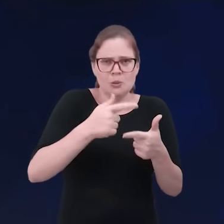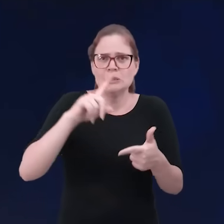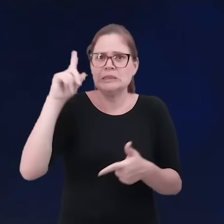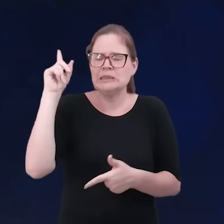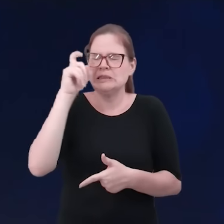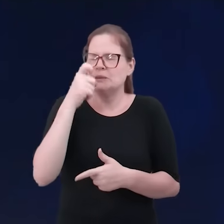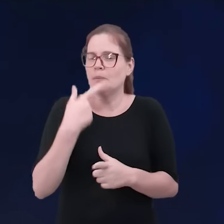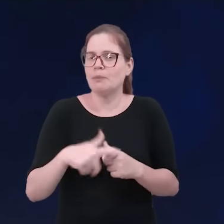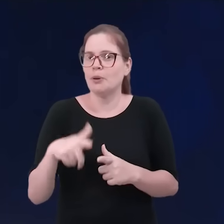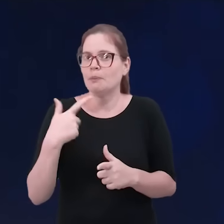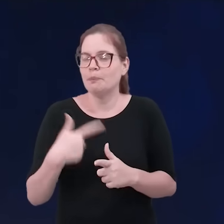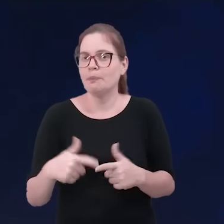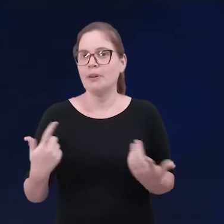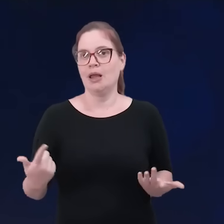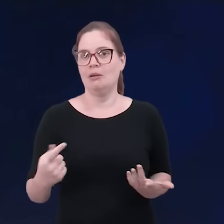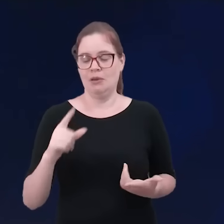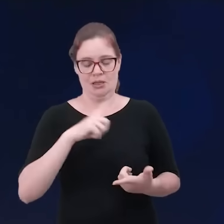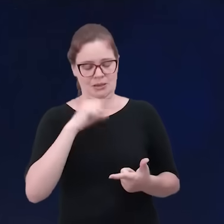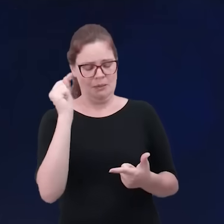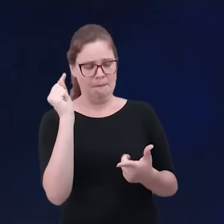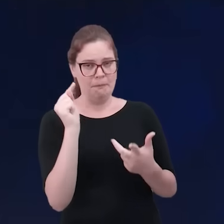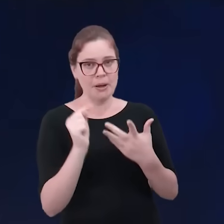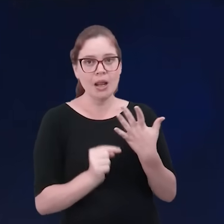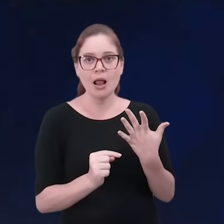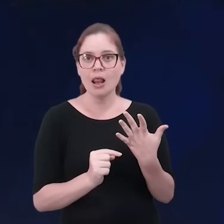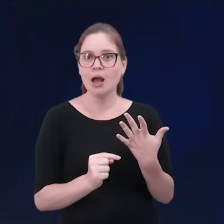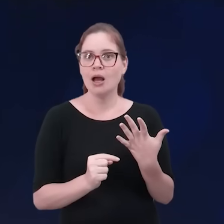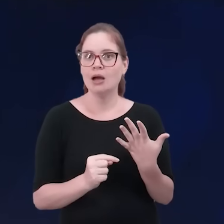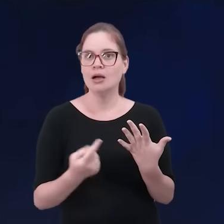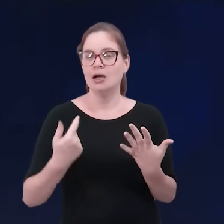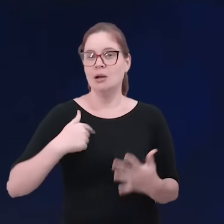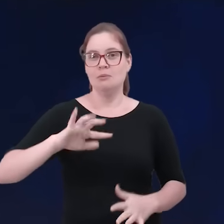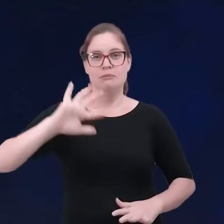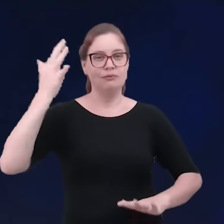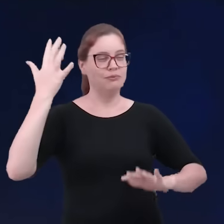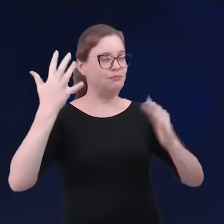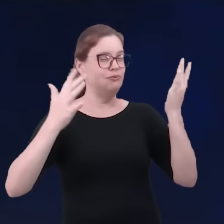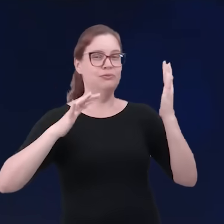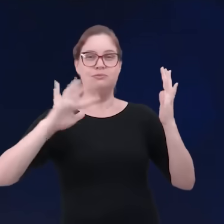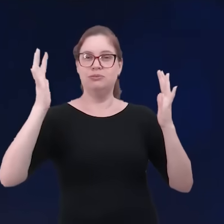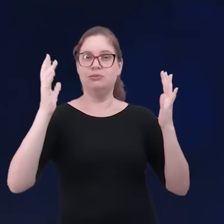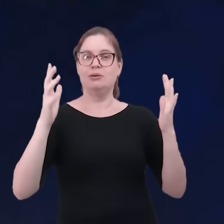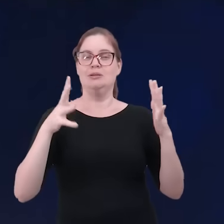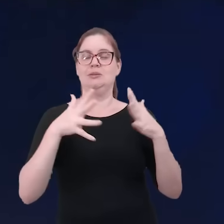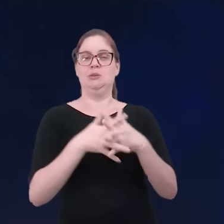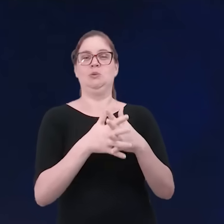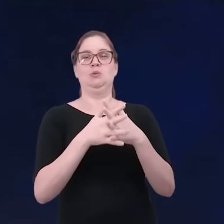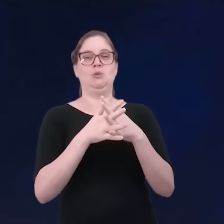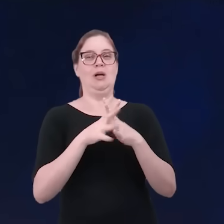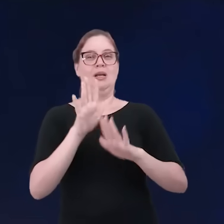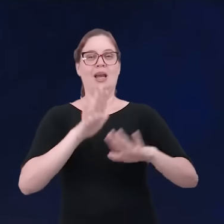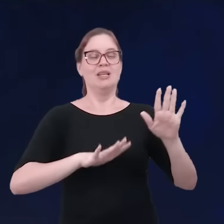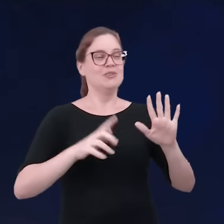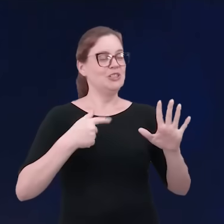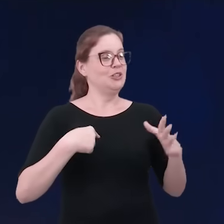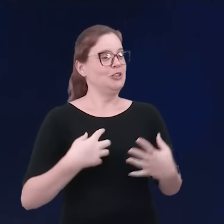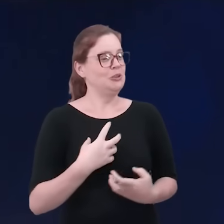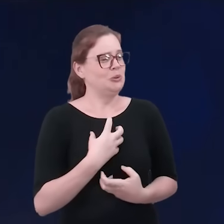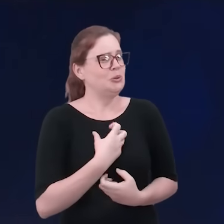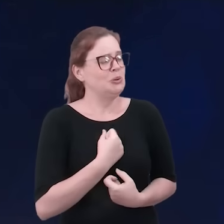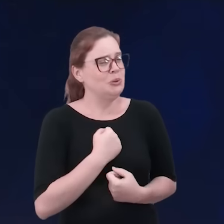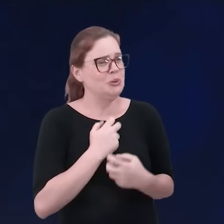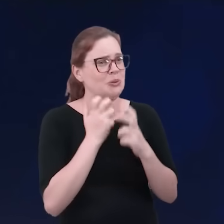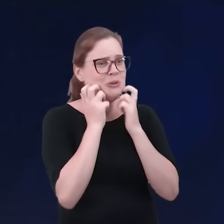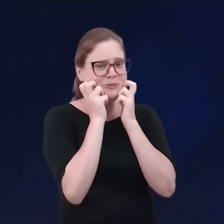problemas lá e acolá, toda sorte de situações que às vezes traz constrangimento, tristeza,